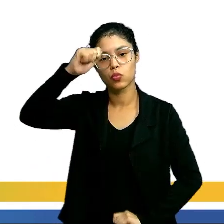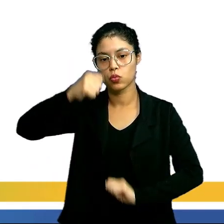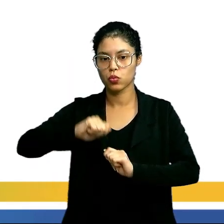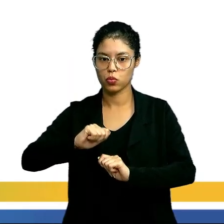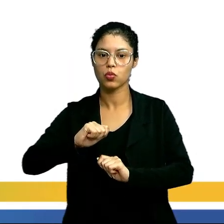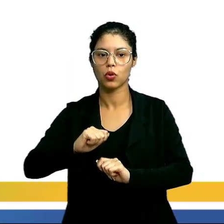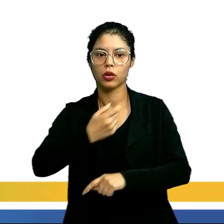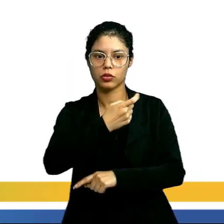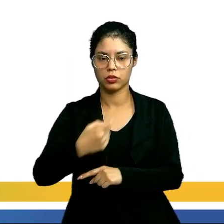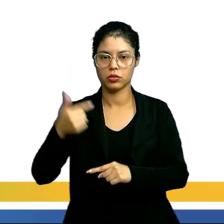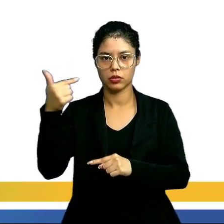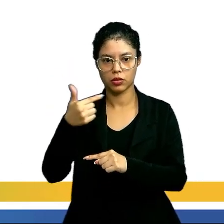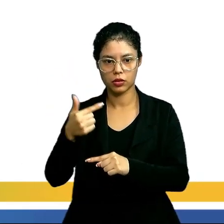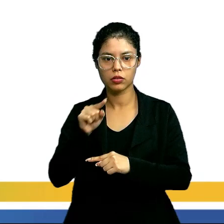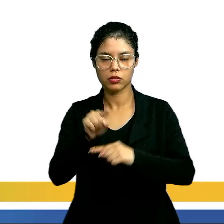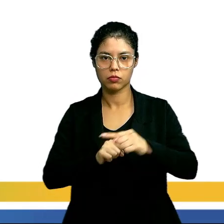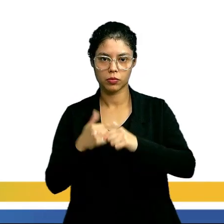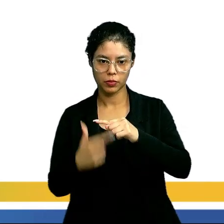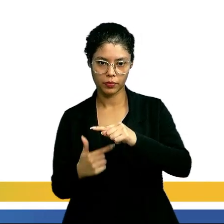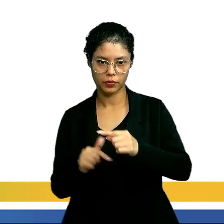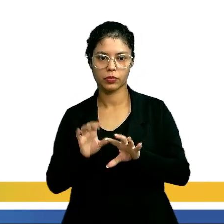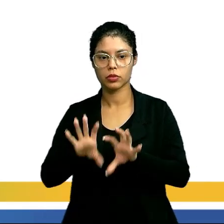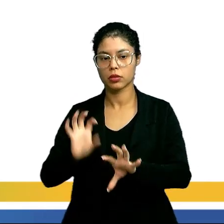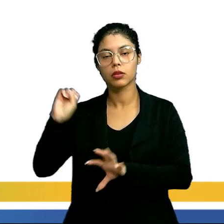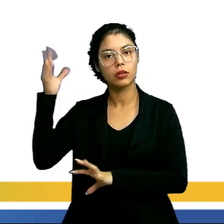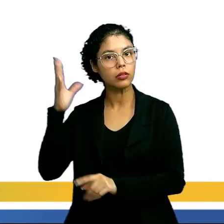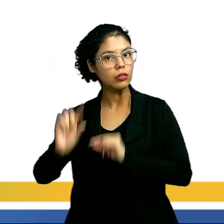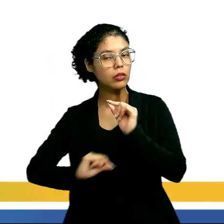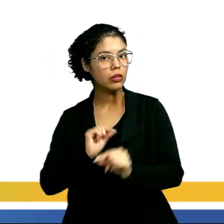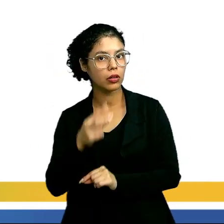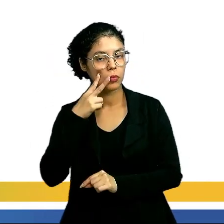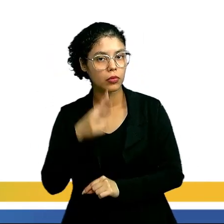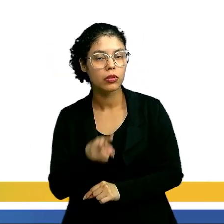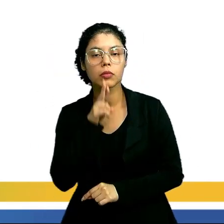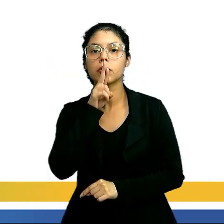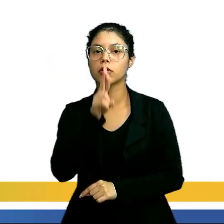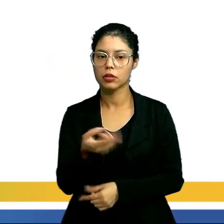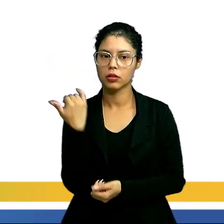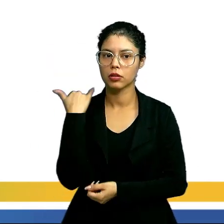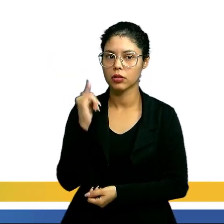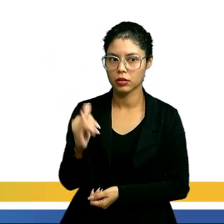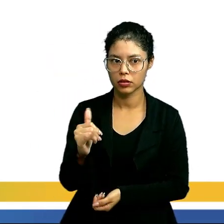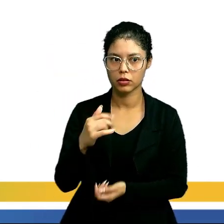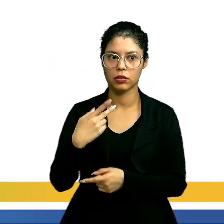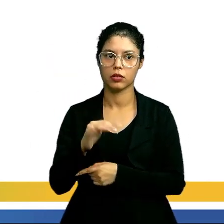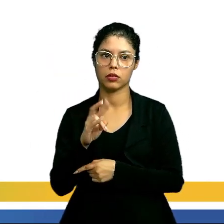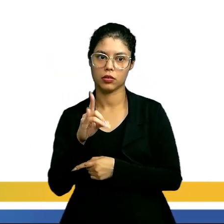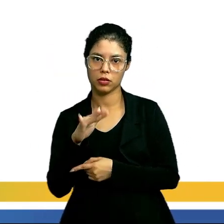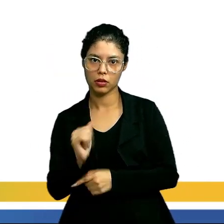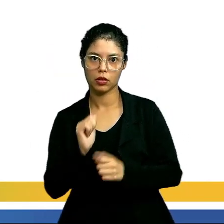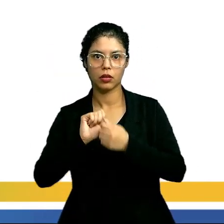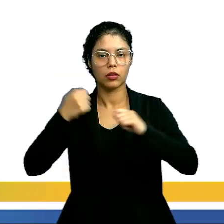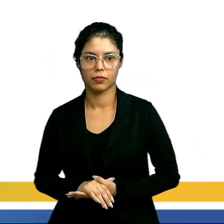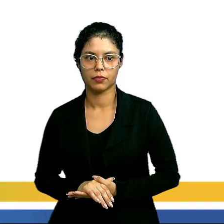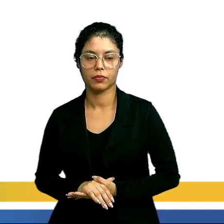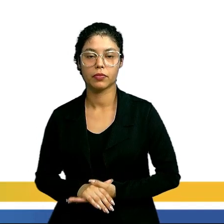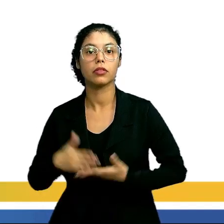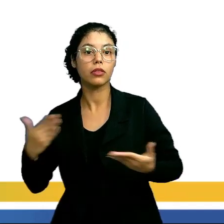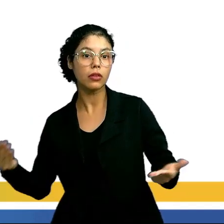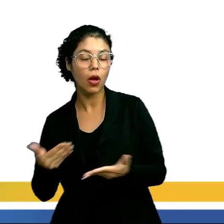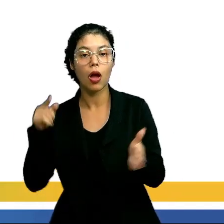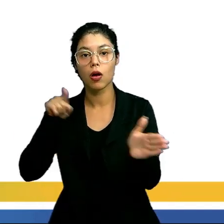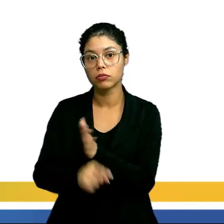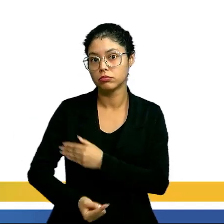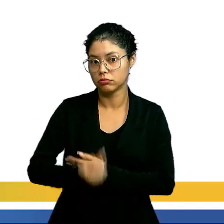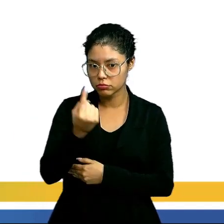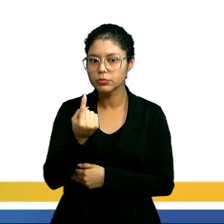que seria x ao quadrado, dividido por 2. Dessa forma, podemos calcular a energia potencial elástica. Na nossa